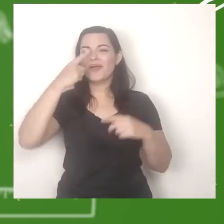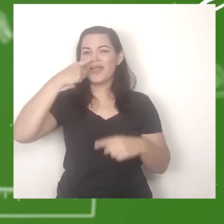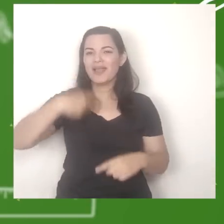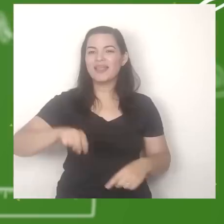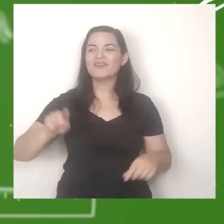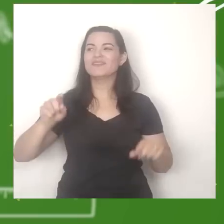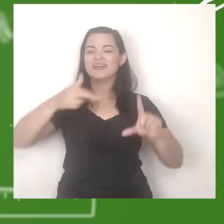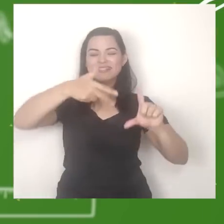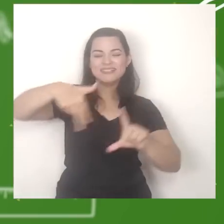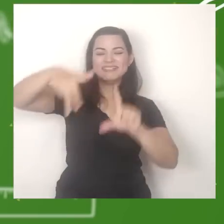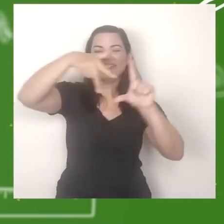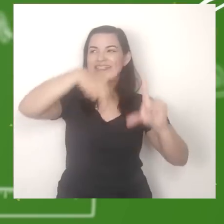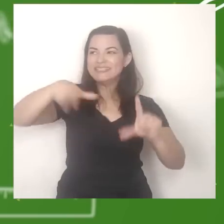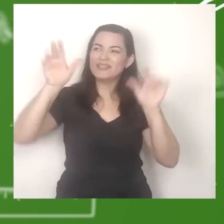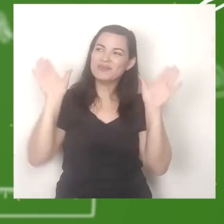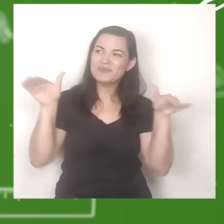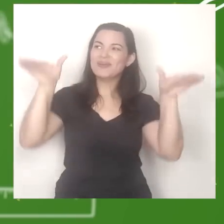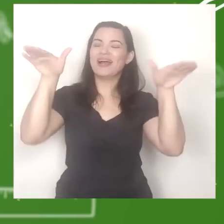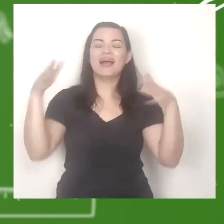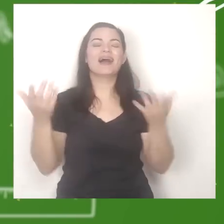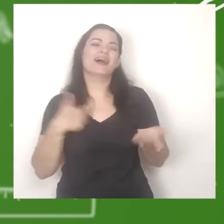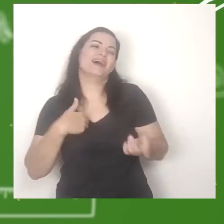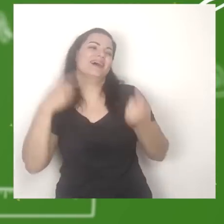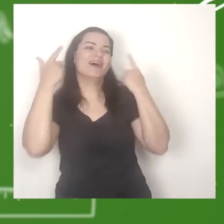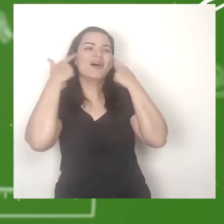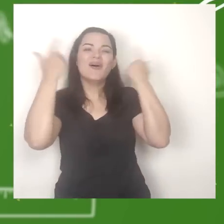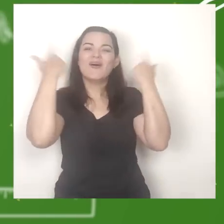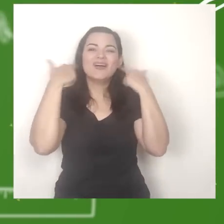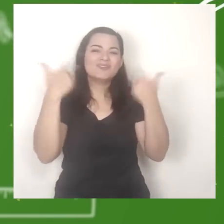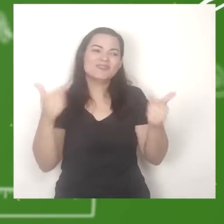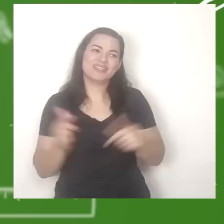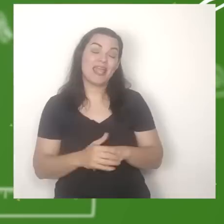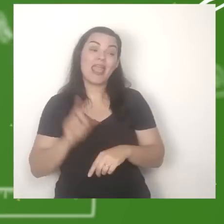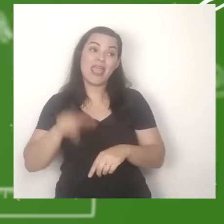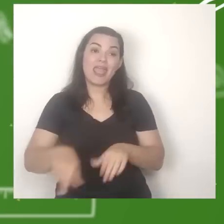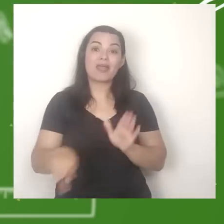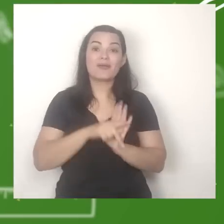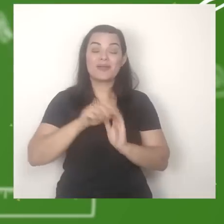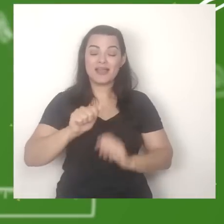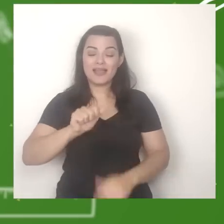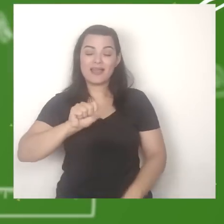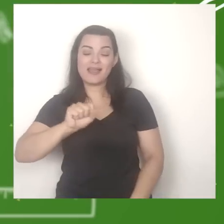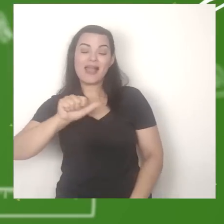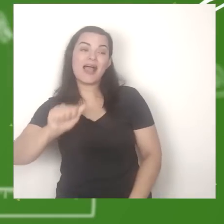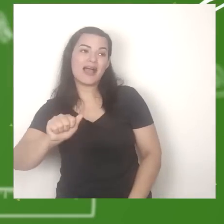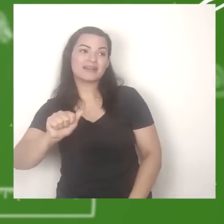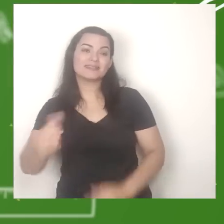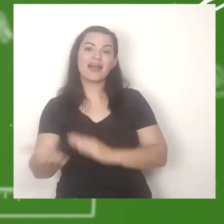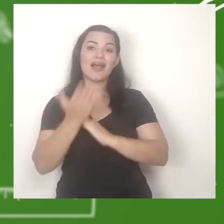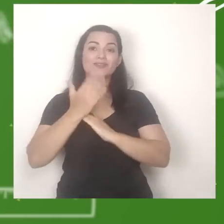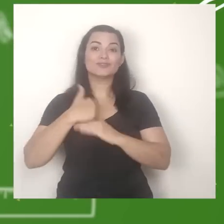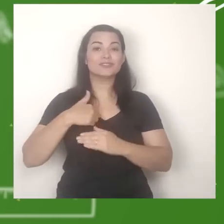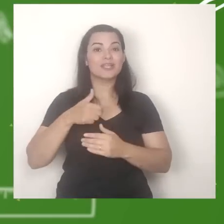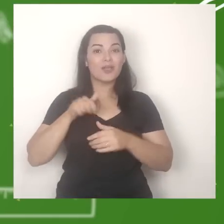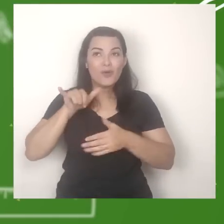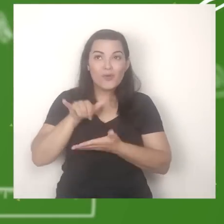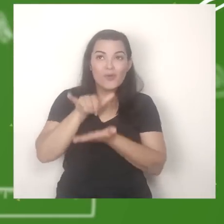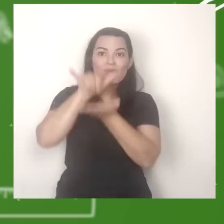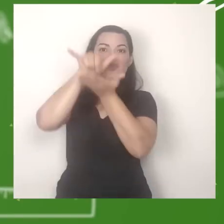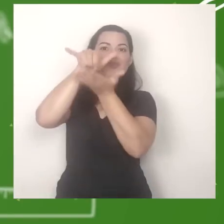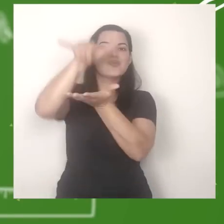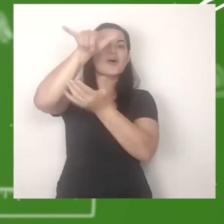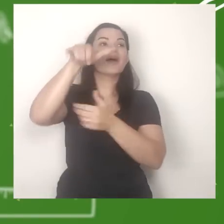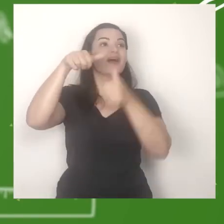animado. Só que eu não tenho orelhas. São as minhas asas que me sustentam no ar,